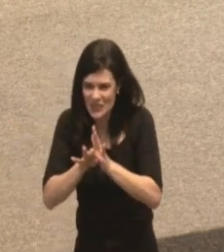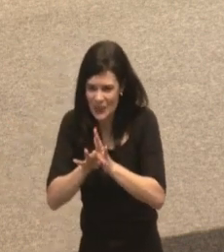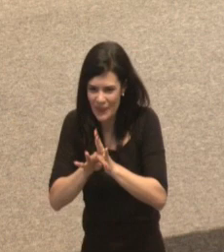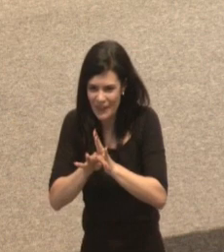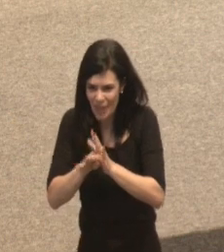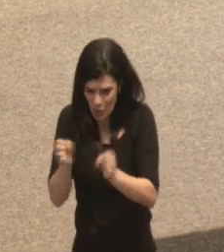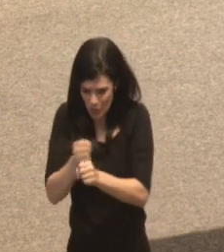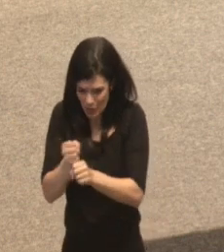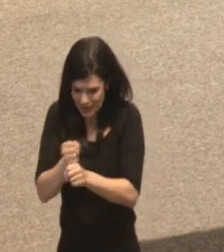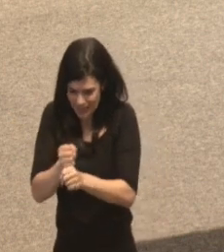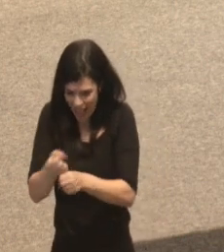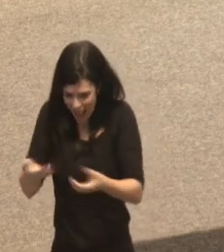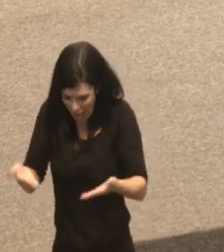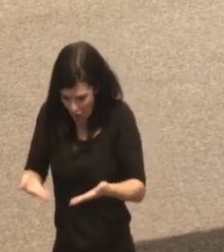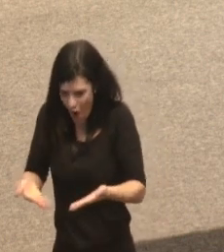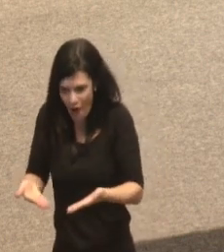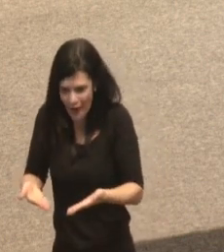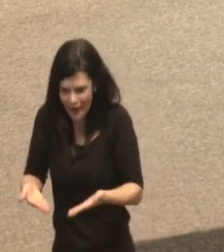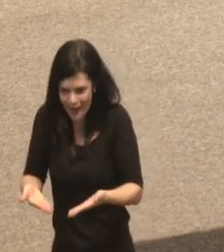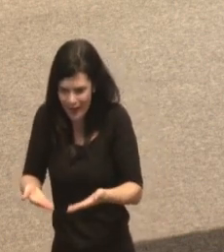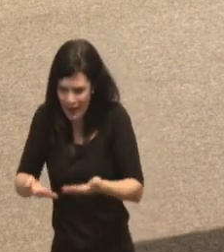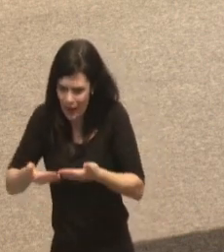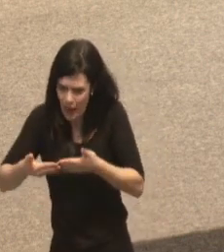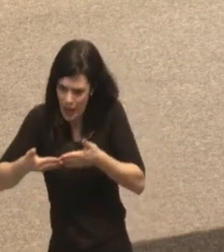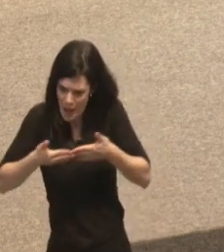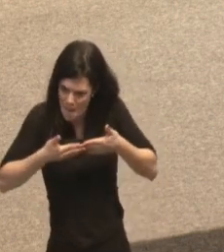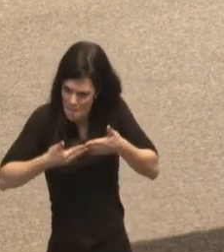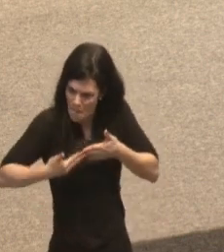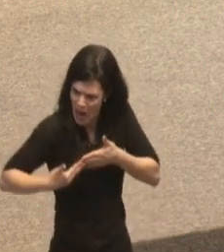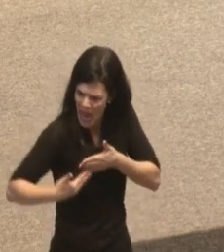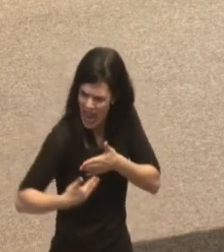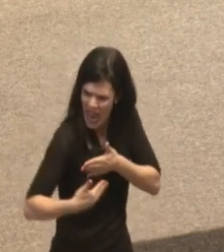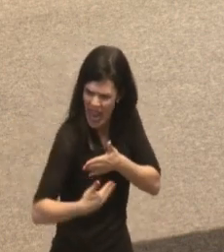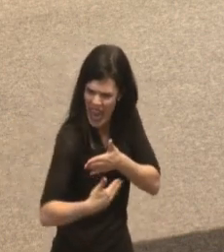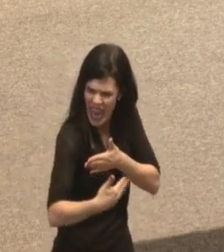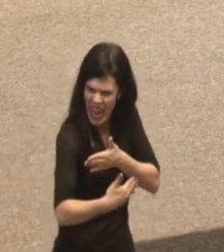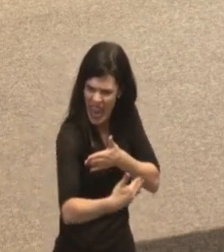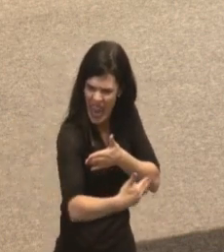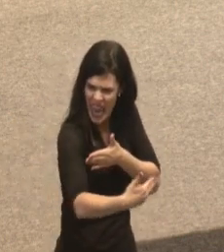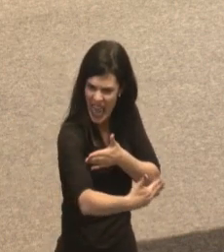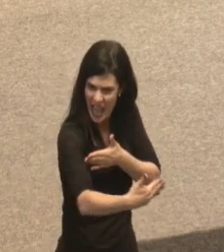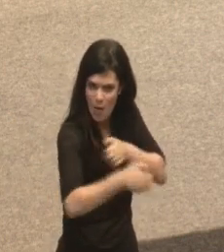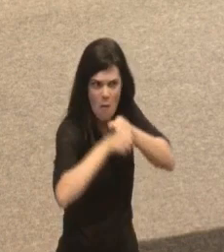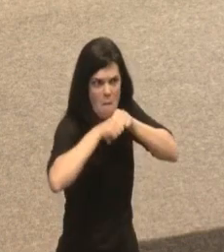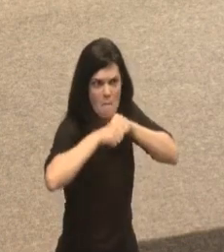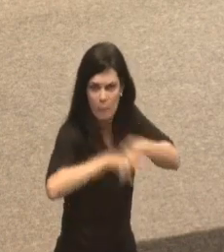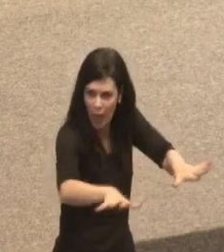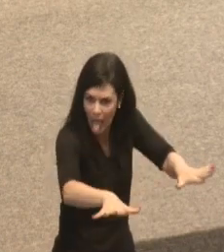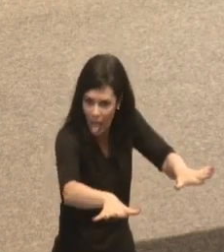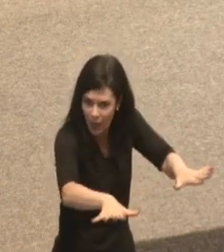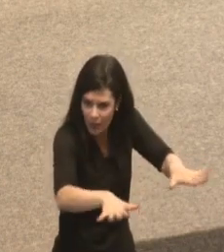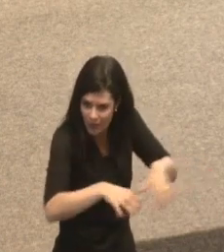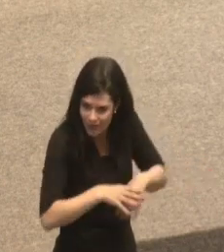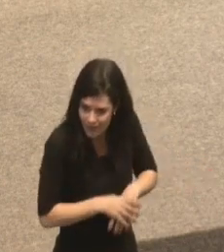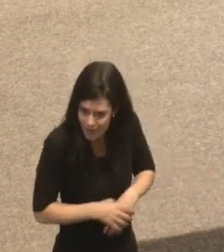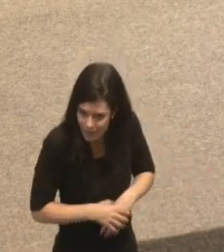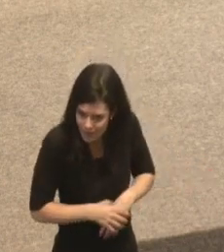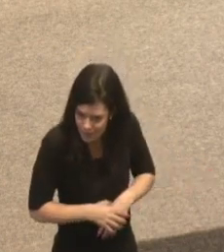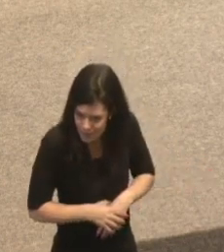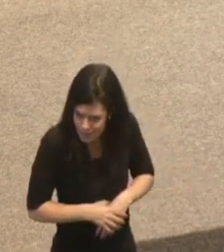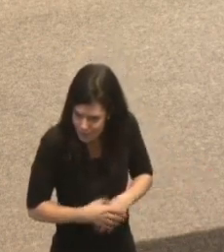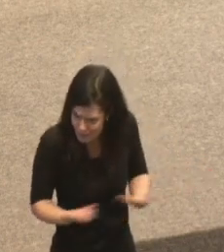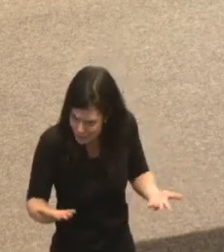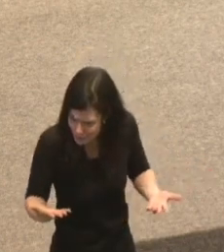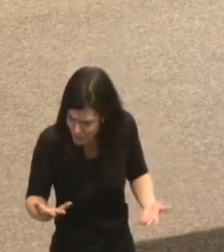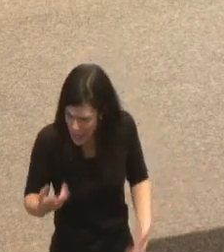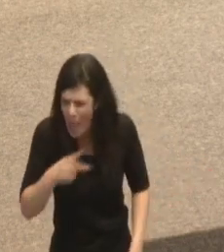no século 21, lá no interior da Bahia, essa mensagem vai estar escrita numa caixa d'água.